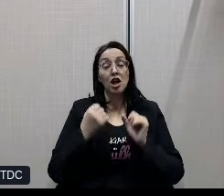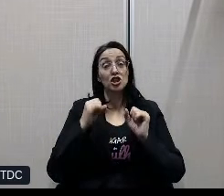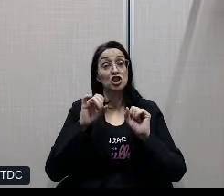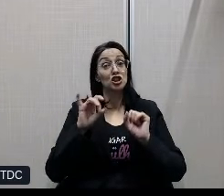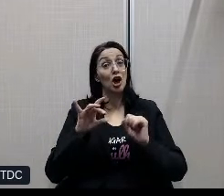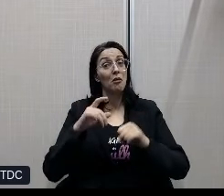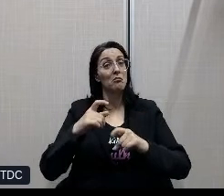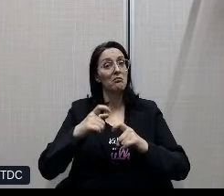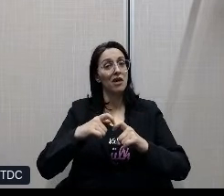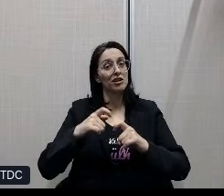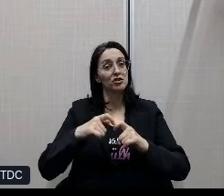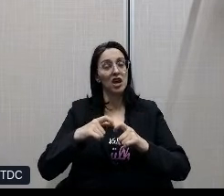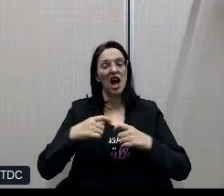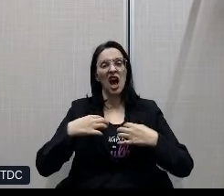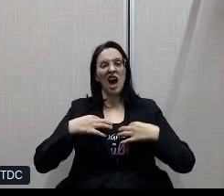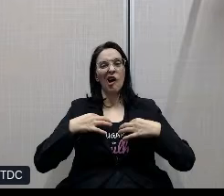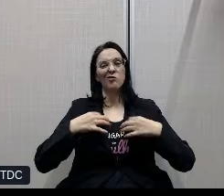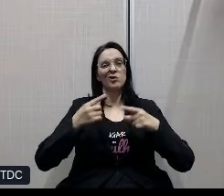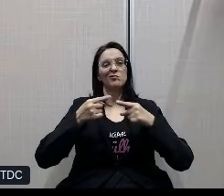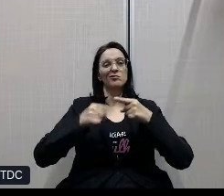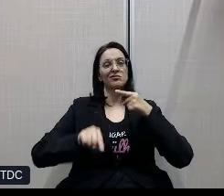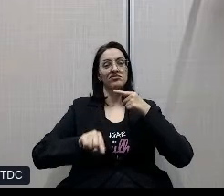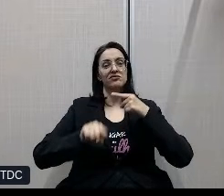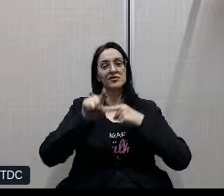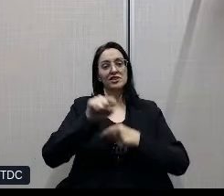Essa roupa não cai bem em você.